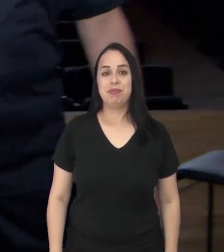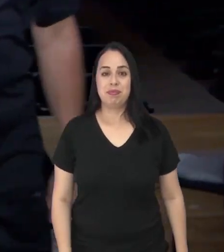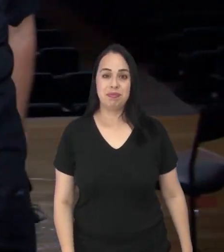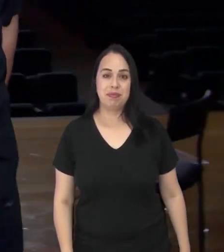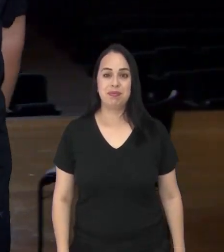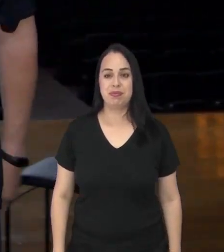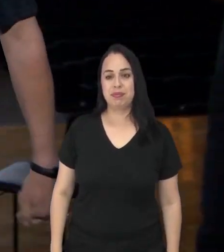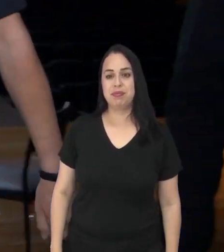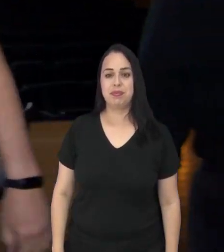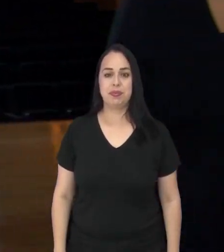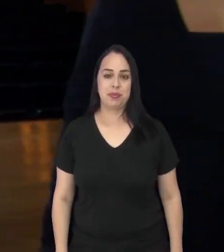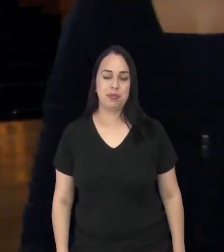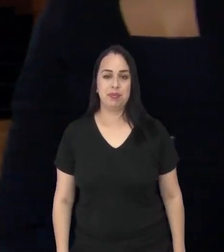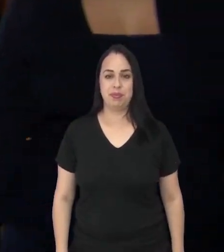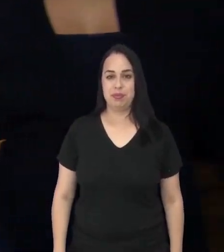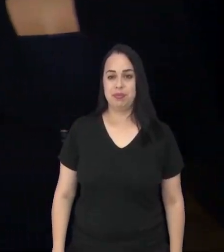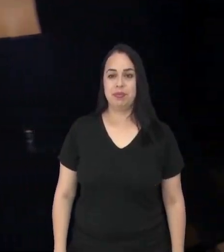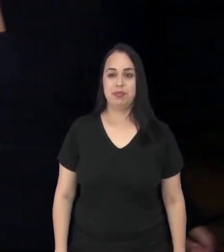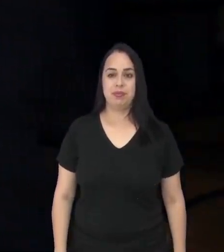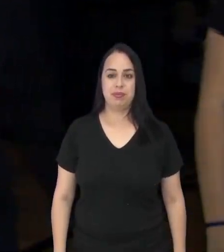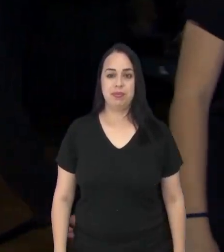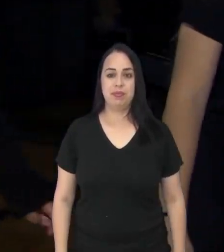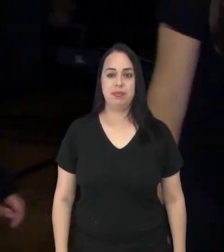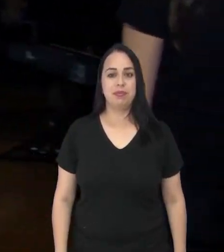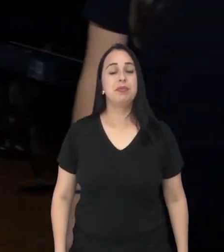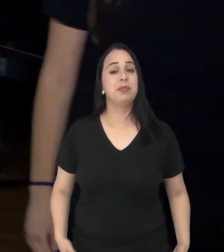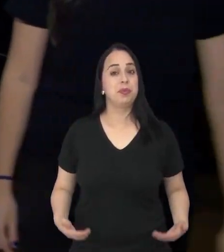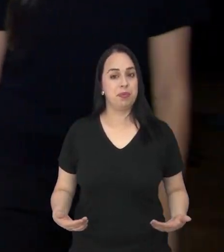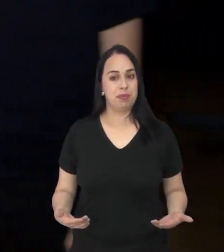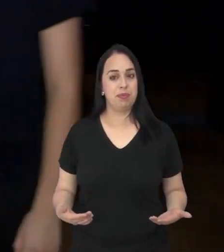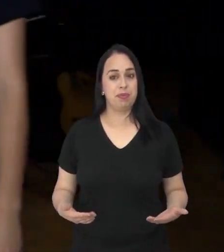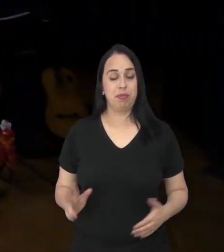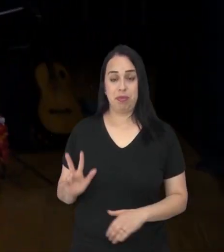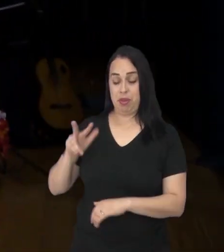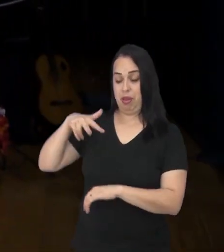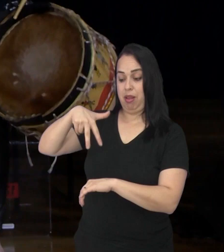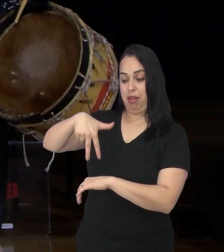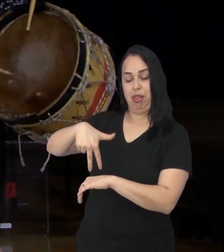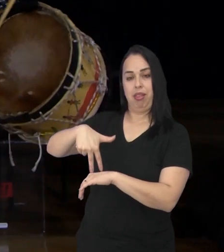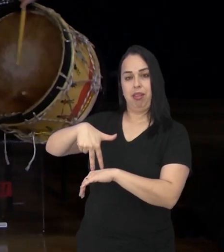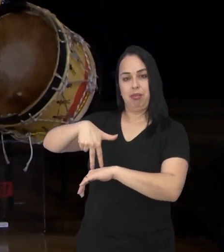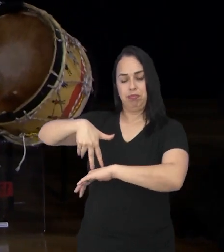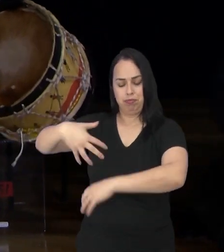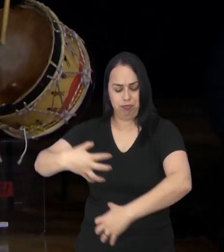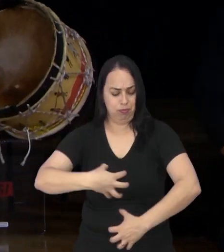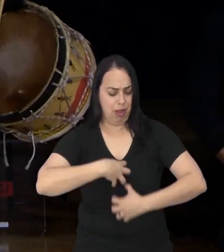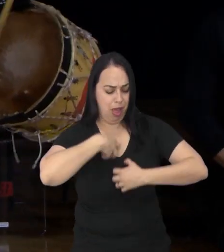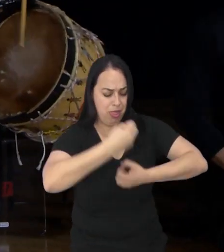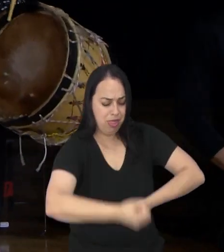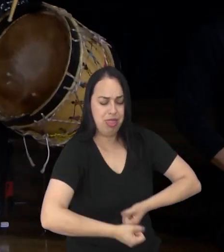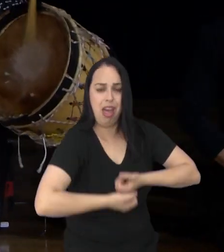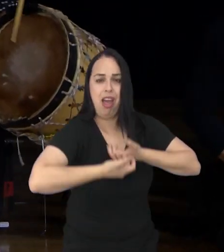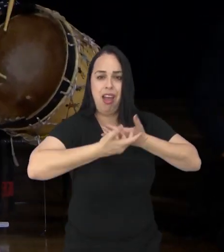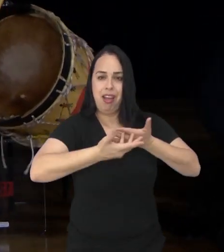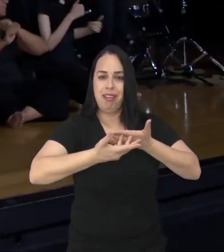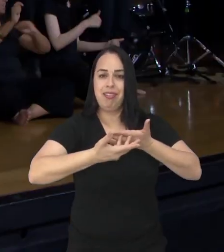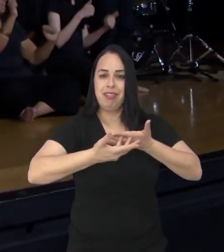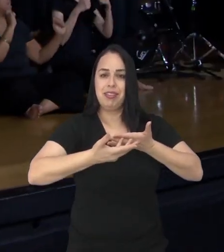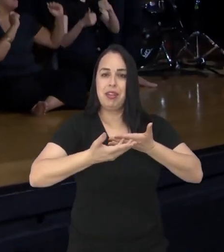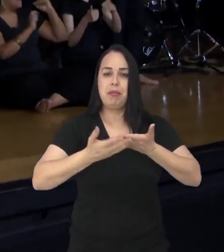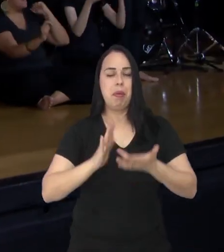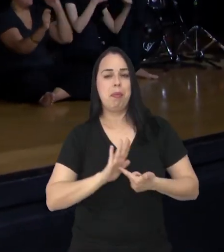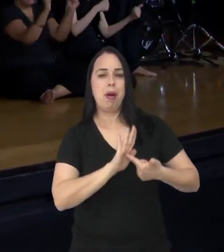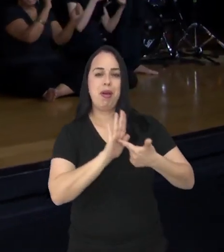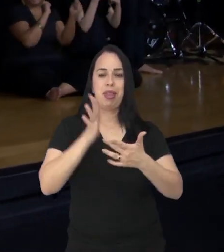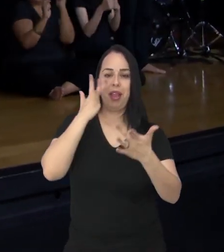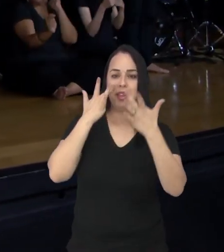palatá, palatá, azava palatá, vamos doer. No palco, a entrega é completa em nome